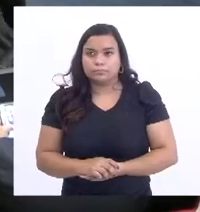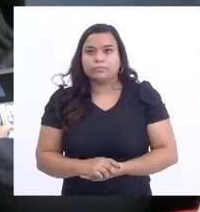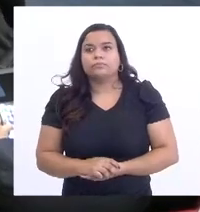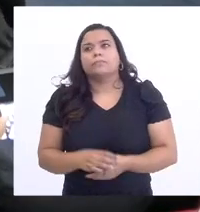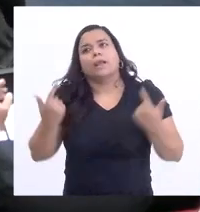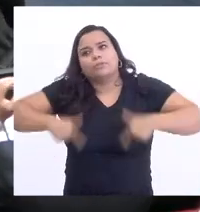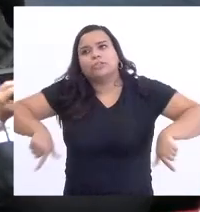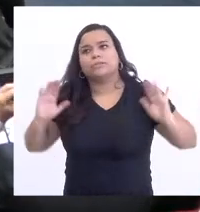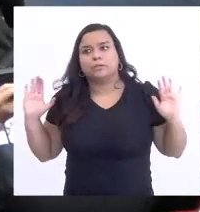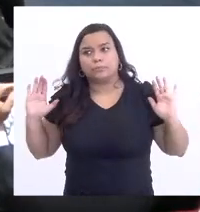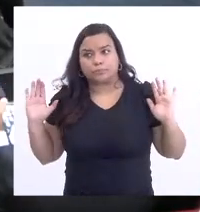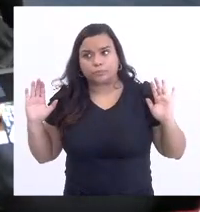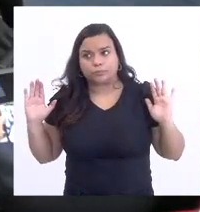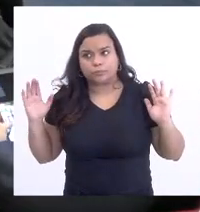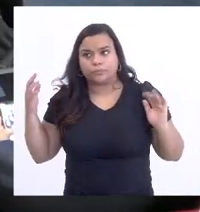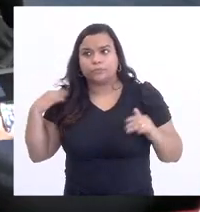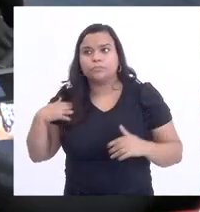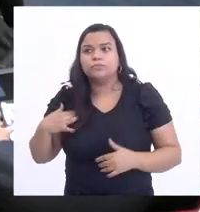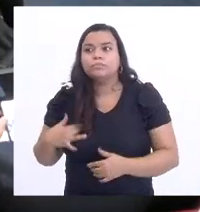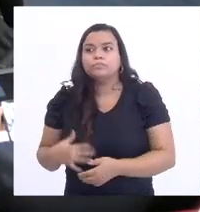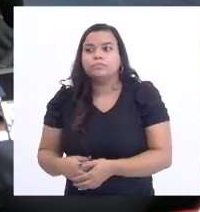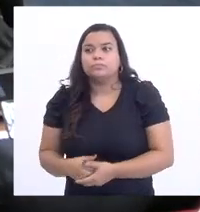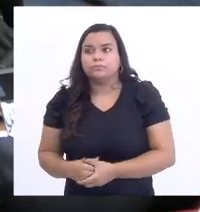Abstenção, senhor presidente.